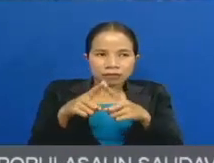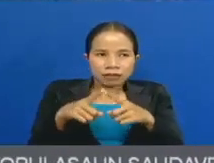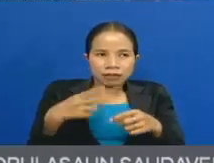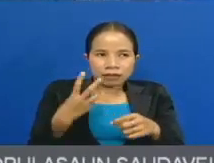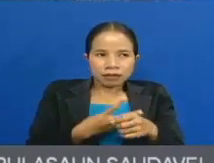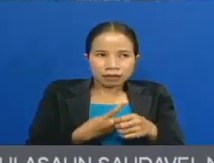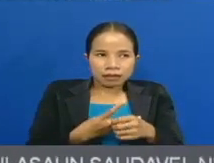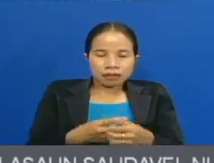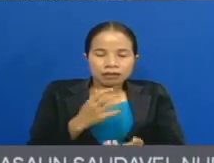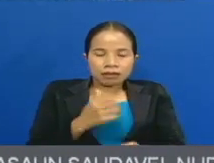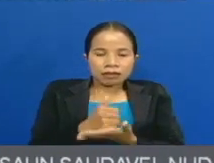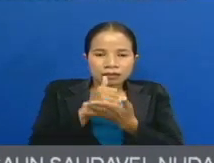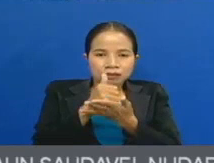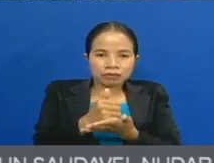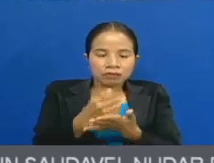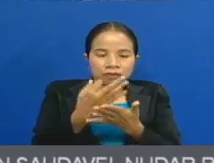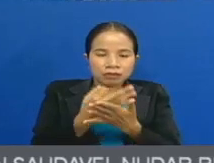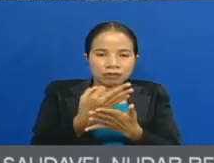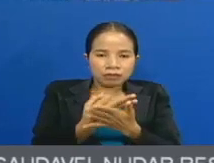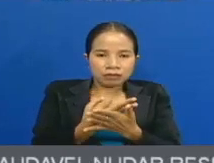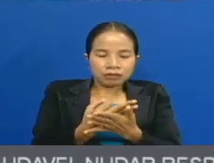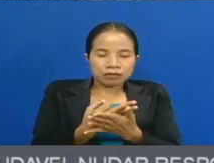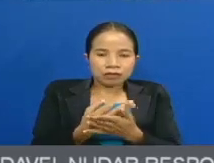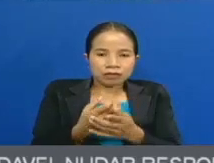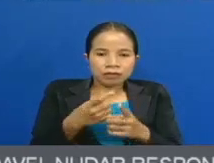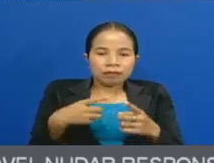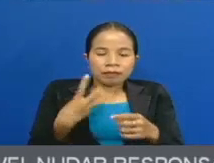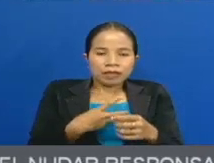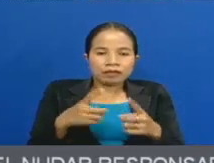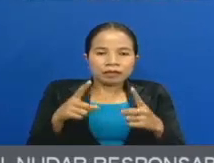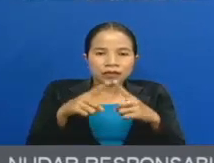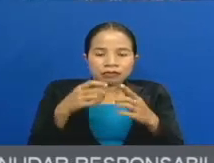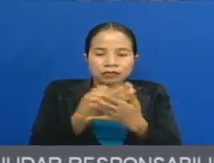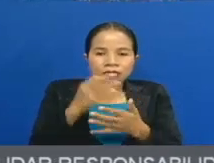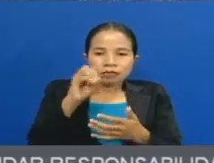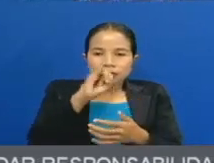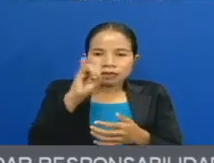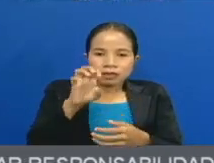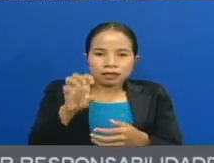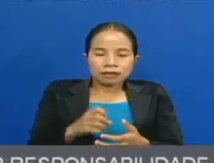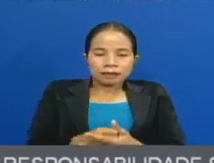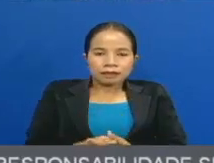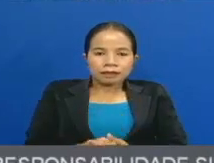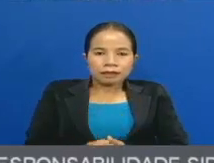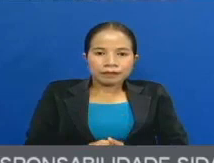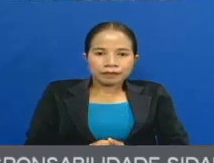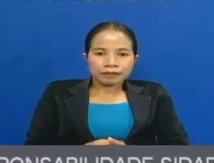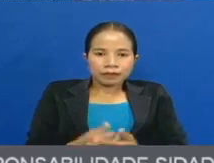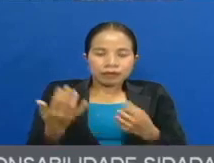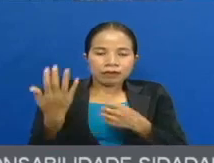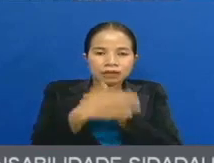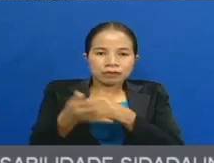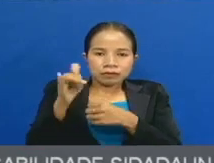itinerar, apoio fundos diretamente para itinerar orçamento geral do Estado. Quando o país